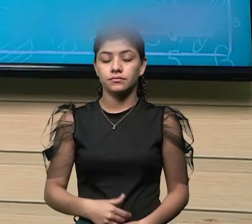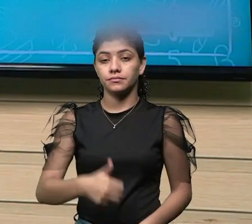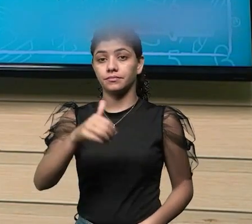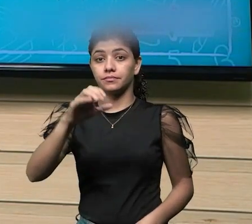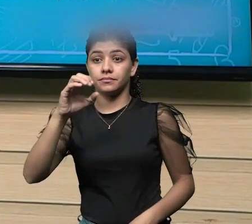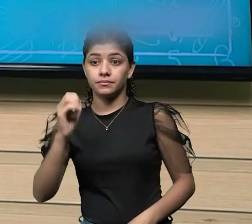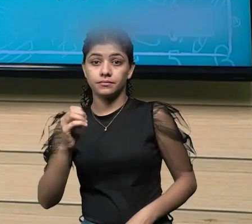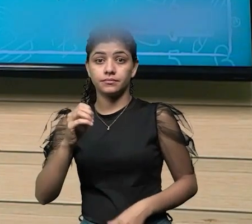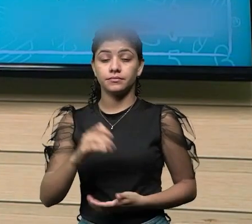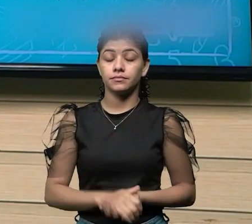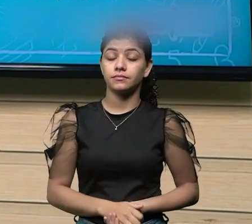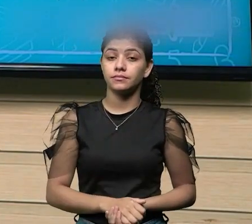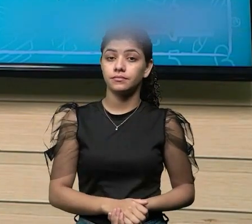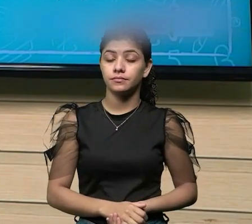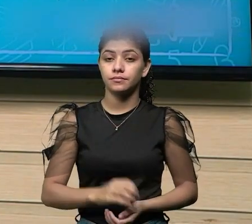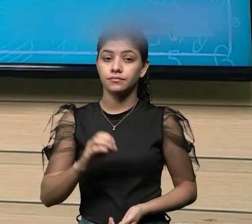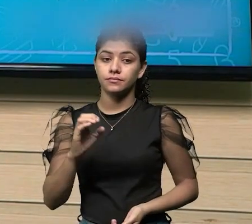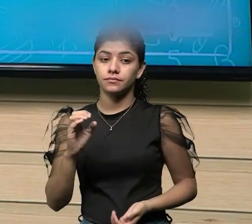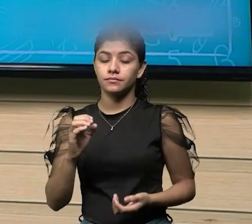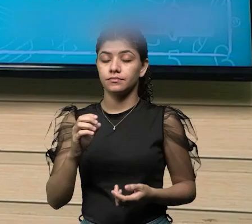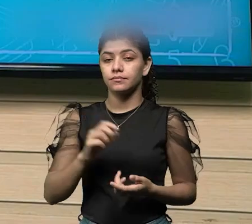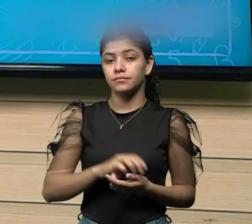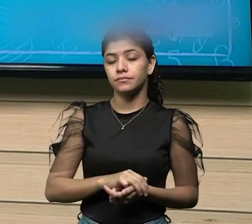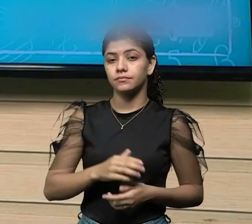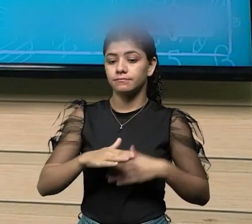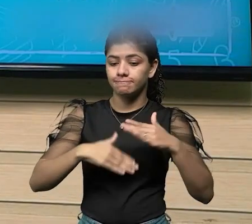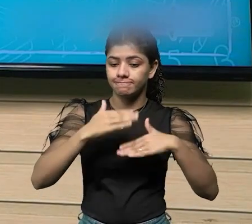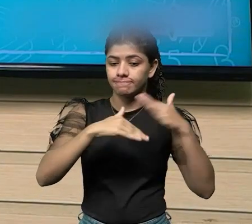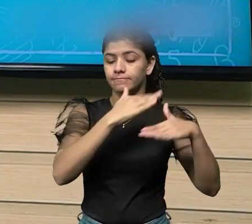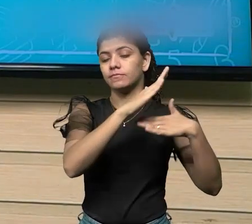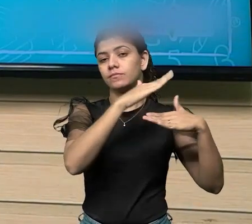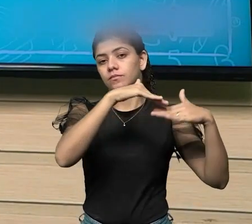um centésimo daquele valor, um milésimo e assim,